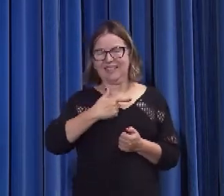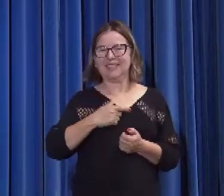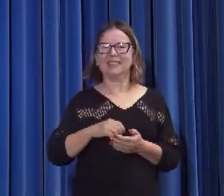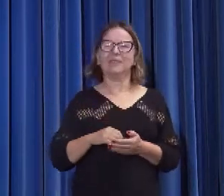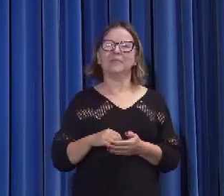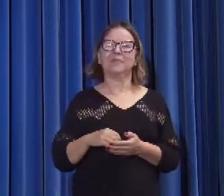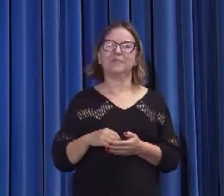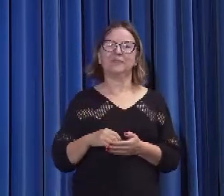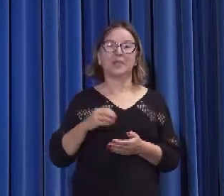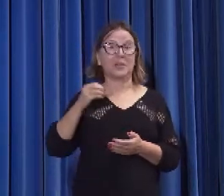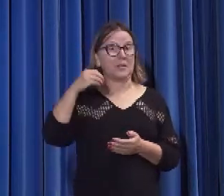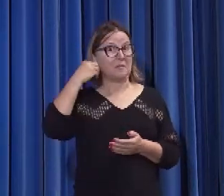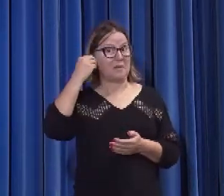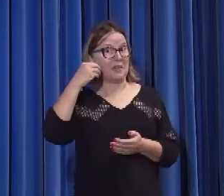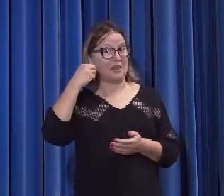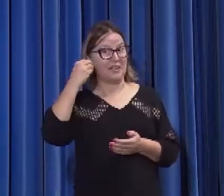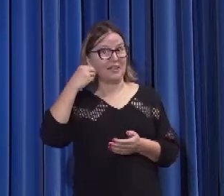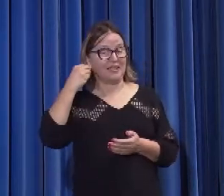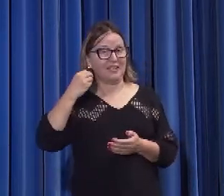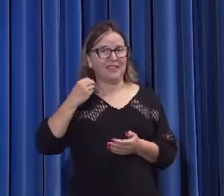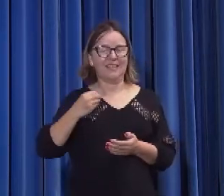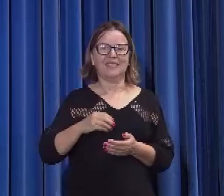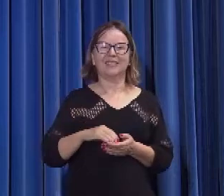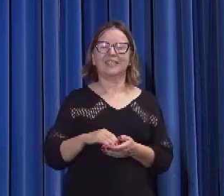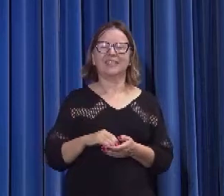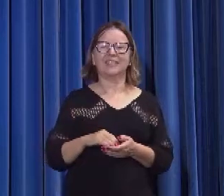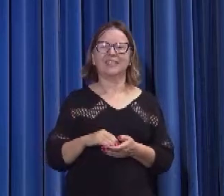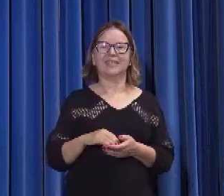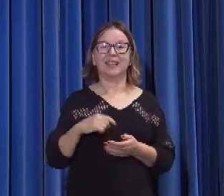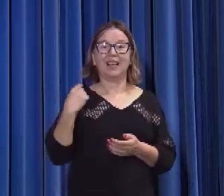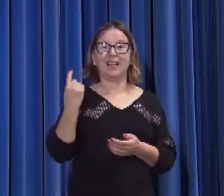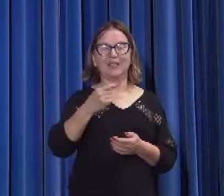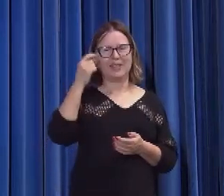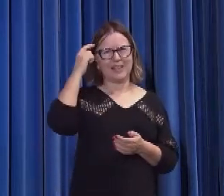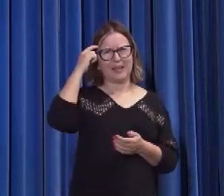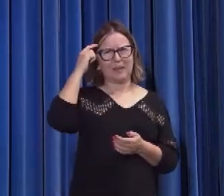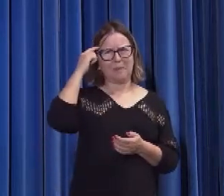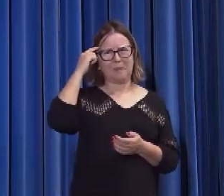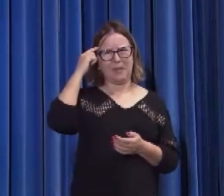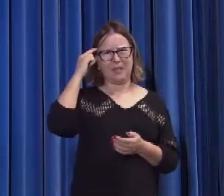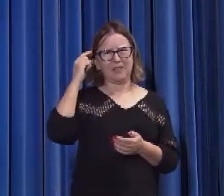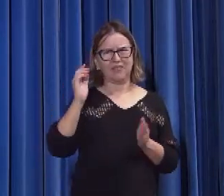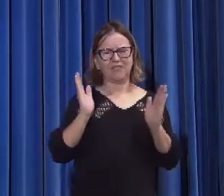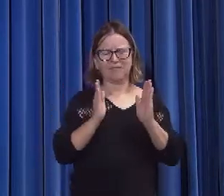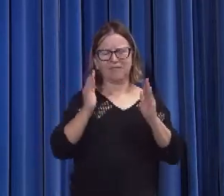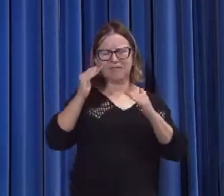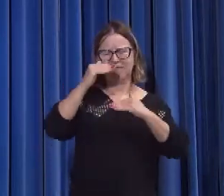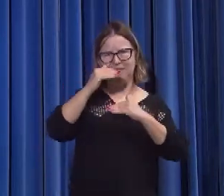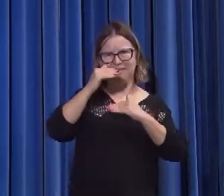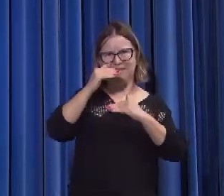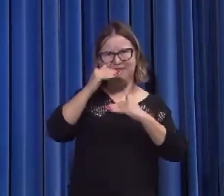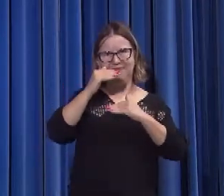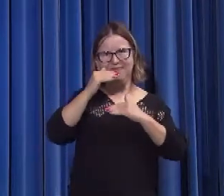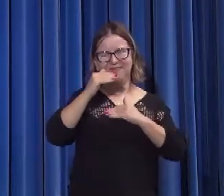que é a palavra grega. Nossa mente é muito limitada